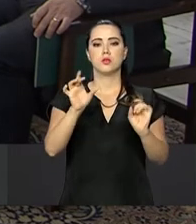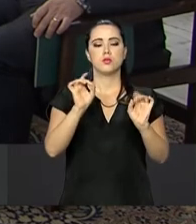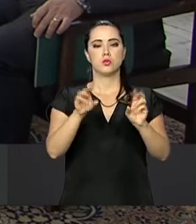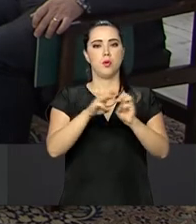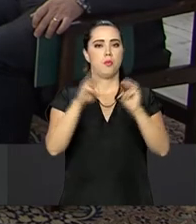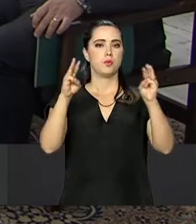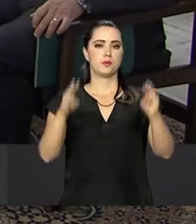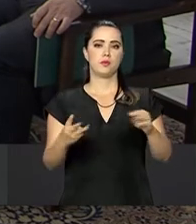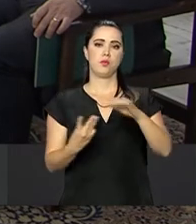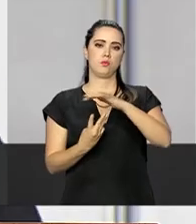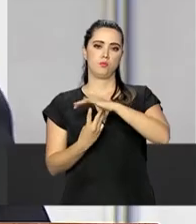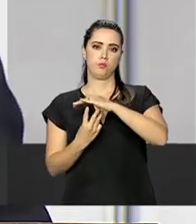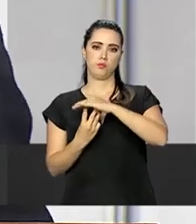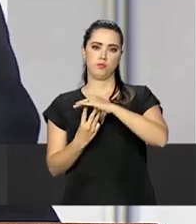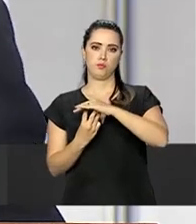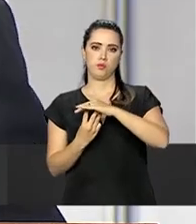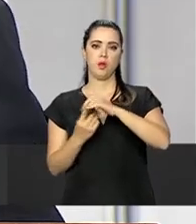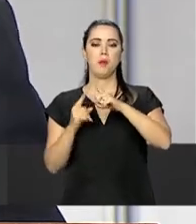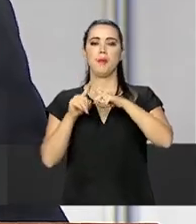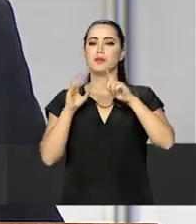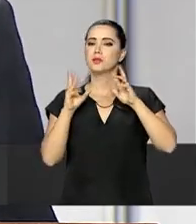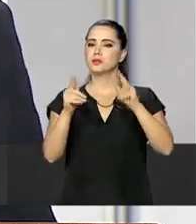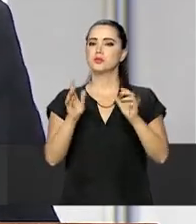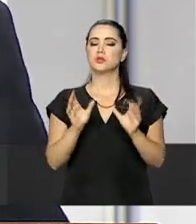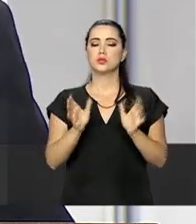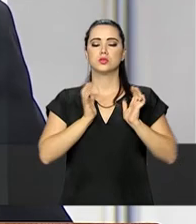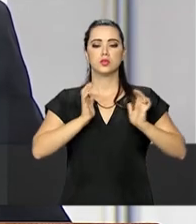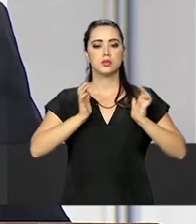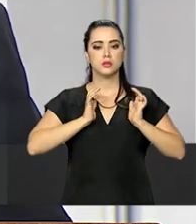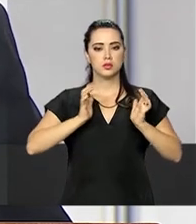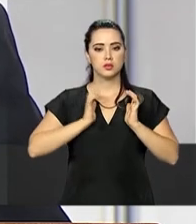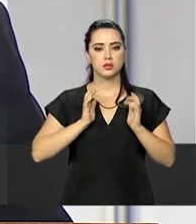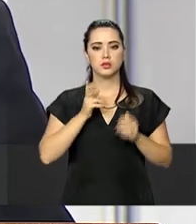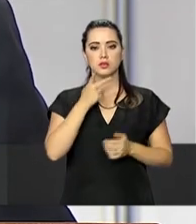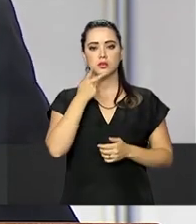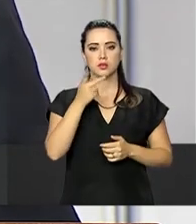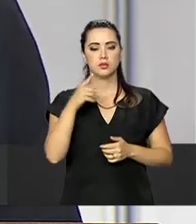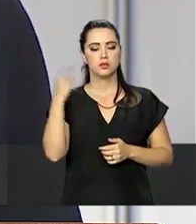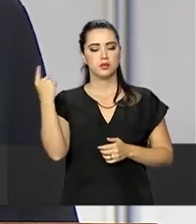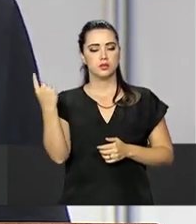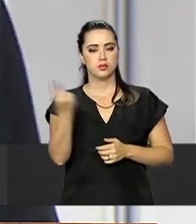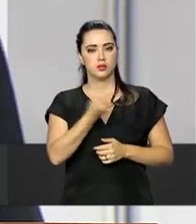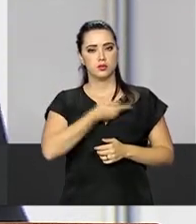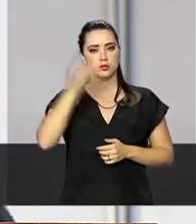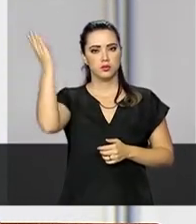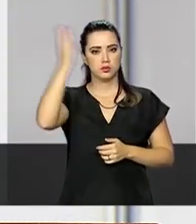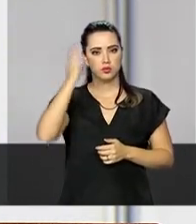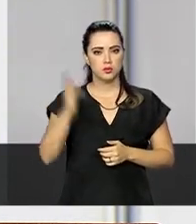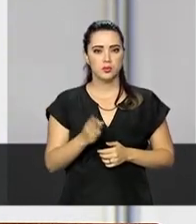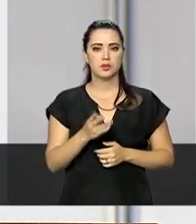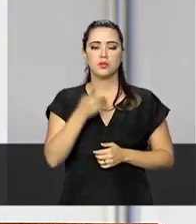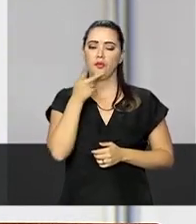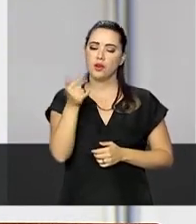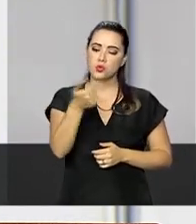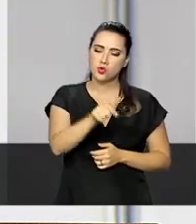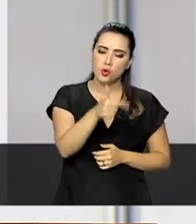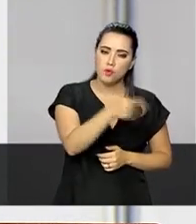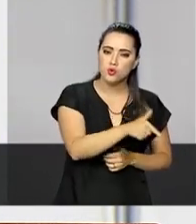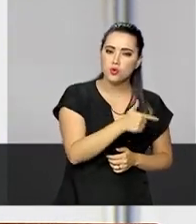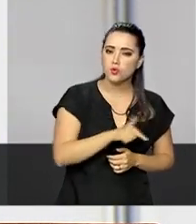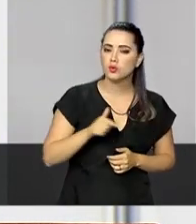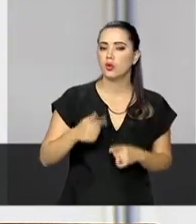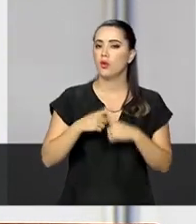nacional mas em relação a todo o património estou sendo repetitivo né todo o patrimônio histórico cultural e